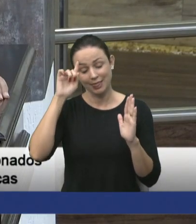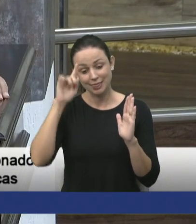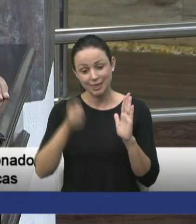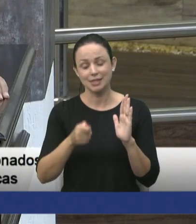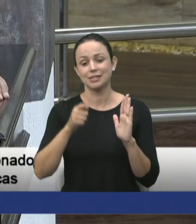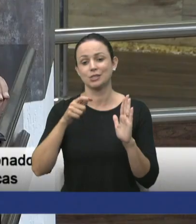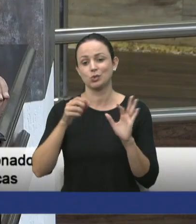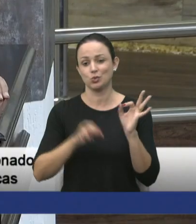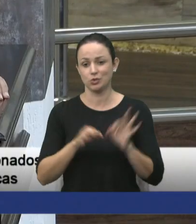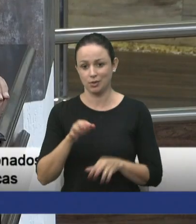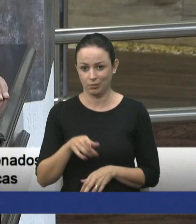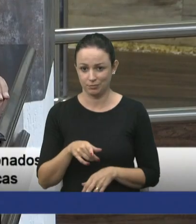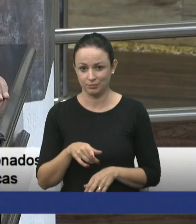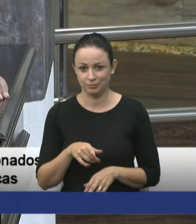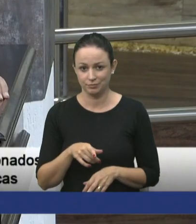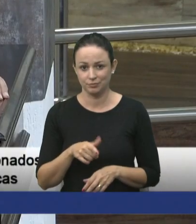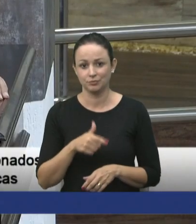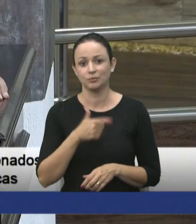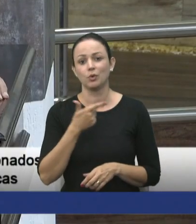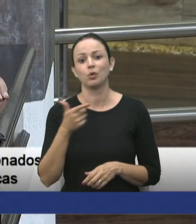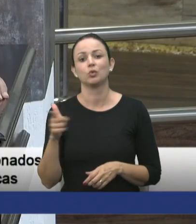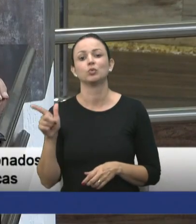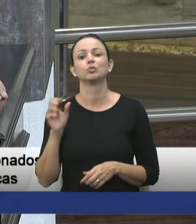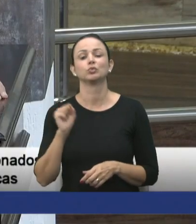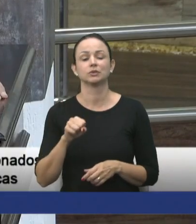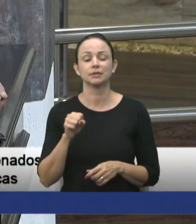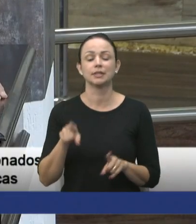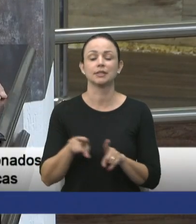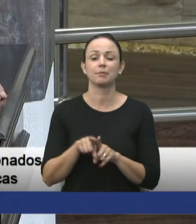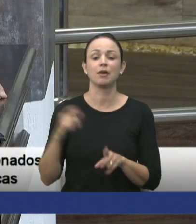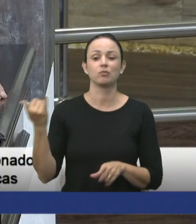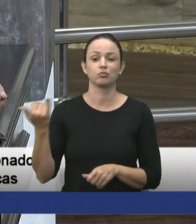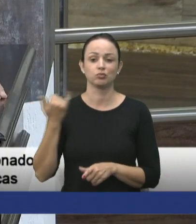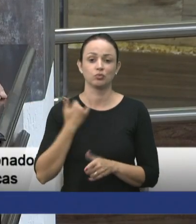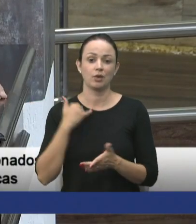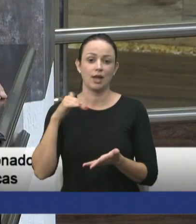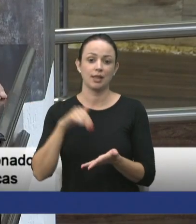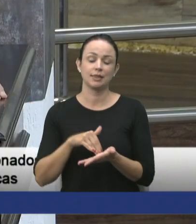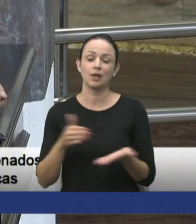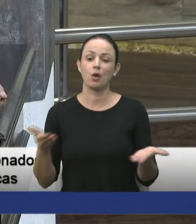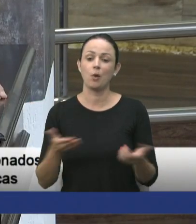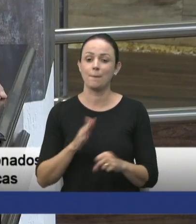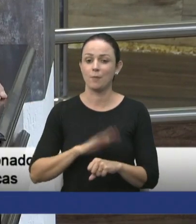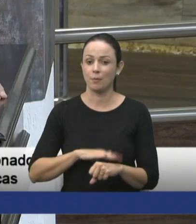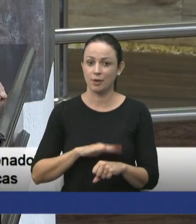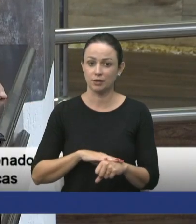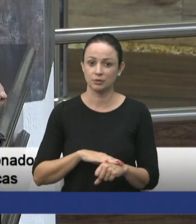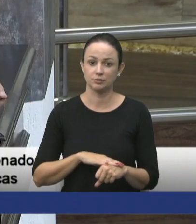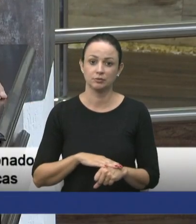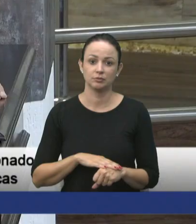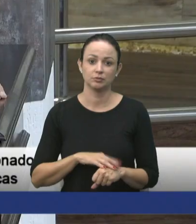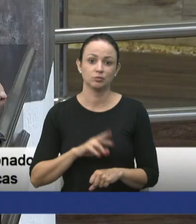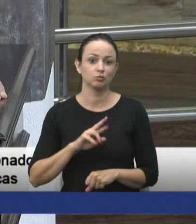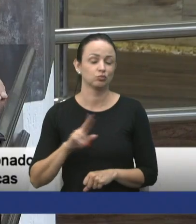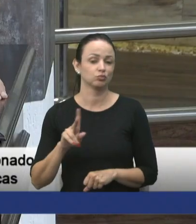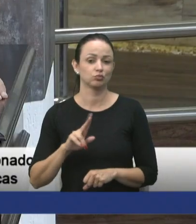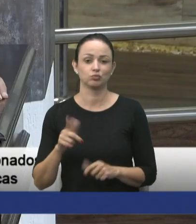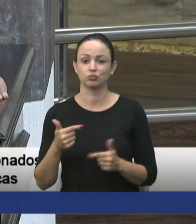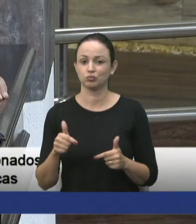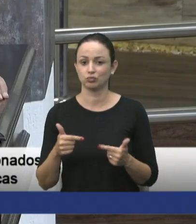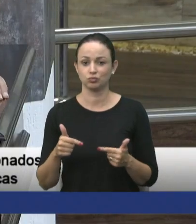judicial. Outros sim, fomos informados de que até o presente momento não houve